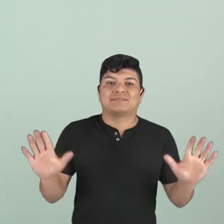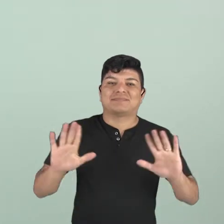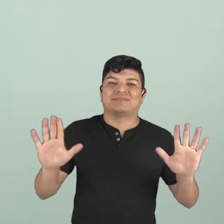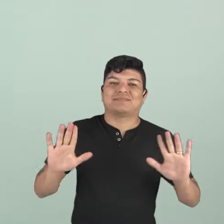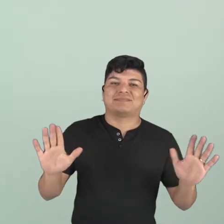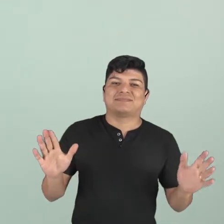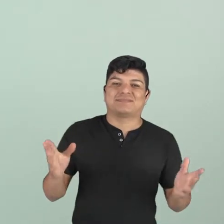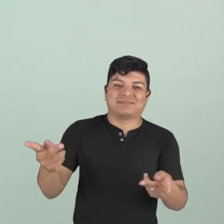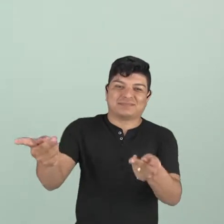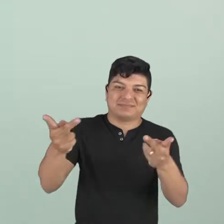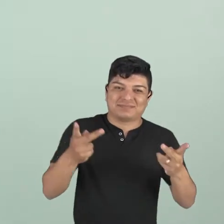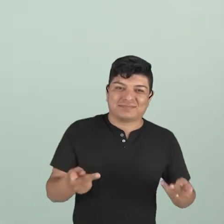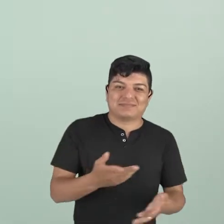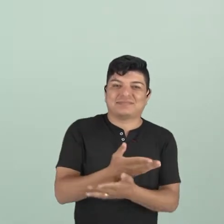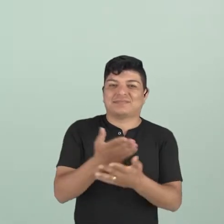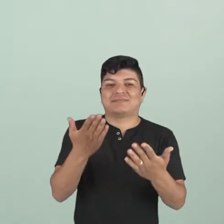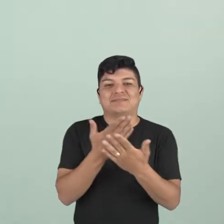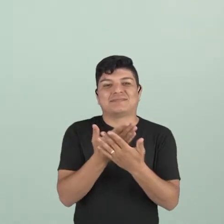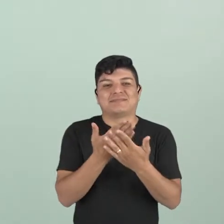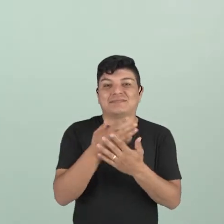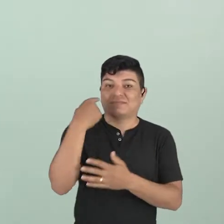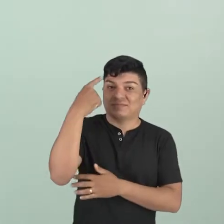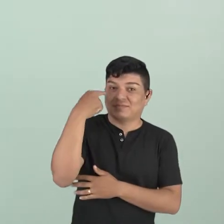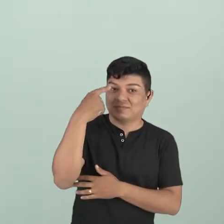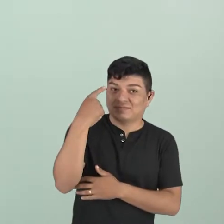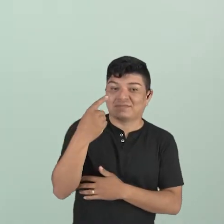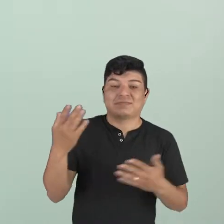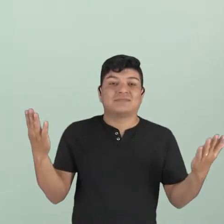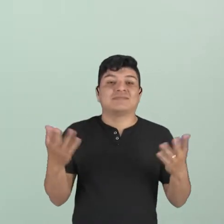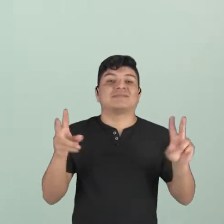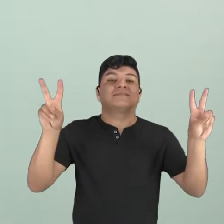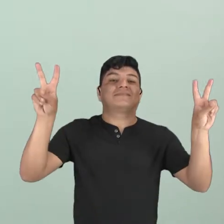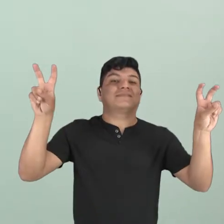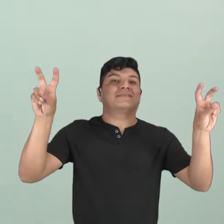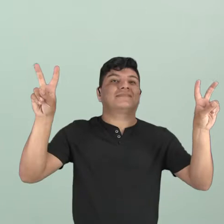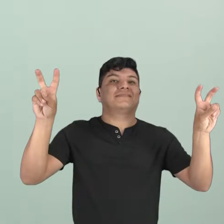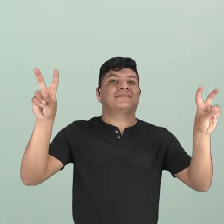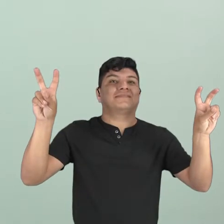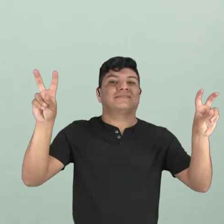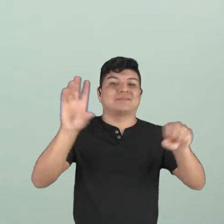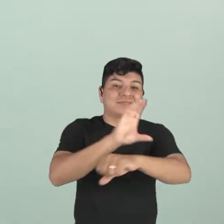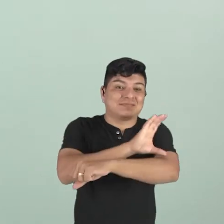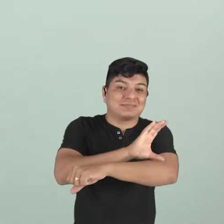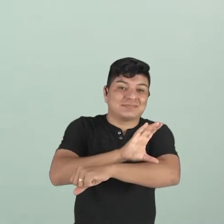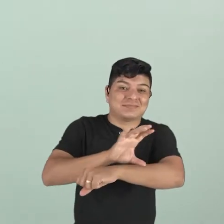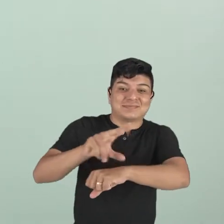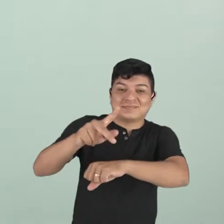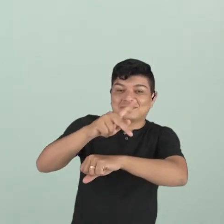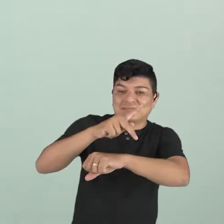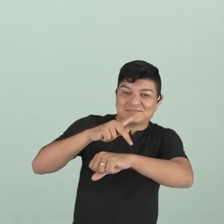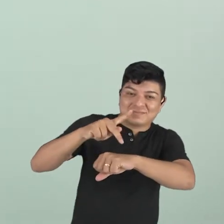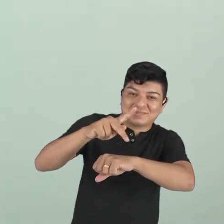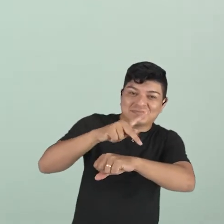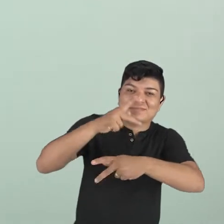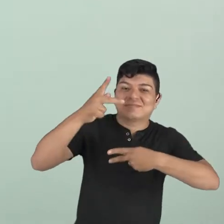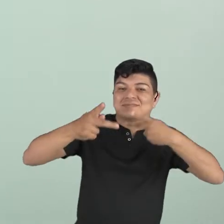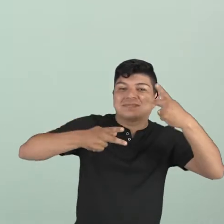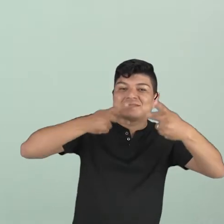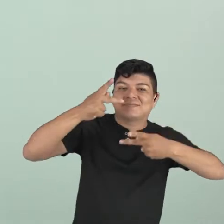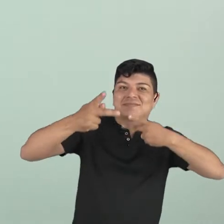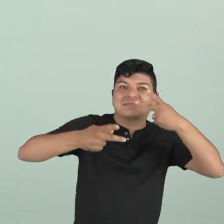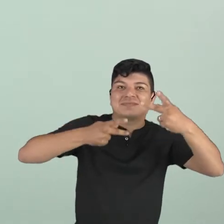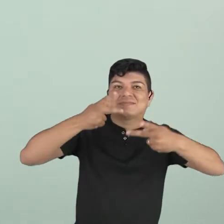Olá, galerinha, sejam bem-vindos a mais uma aula de espanhol. E o que vamos estudar hoje? La cultura de los países